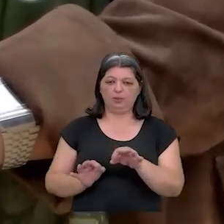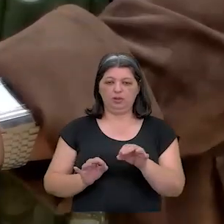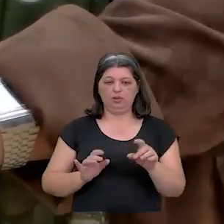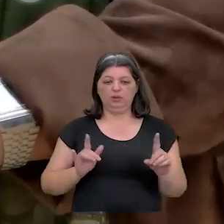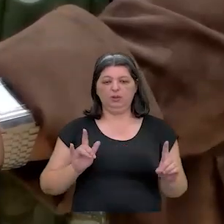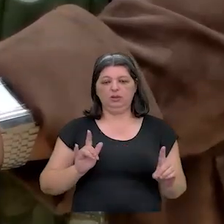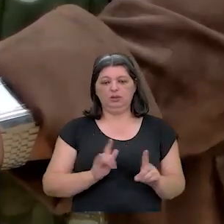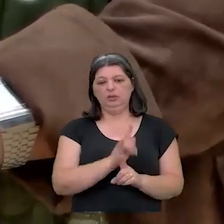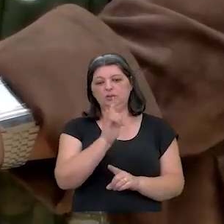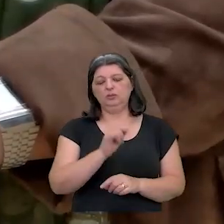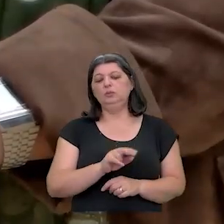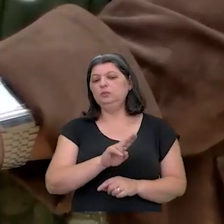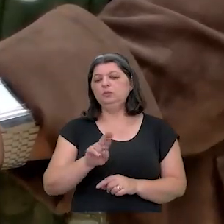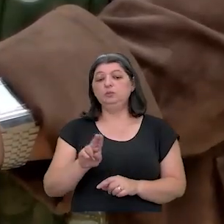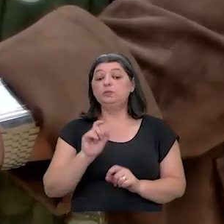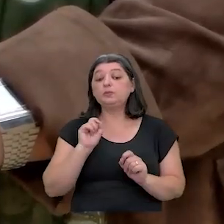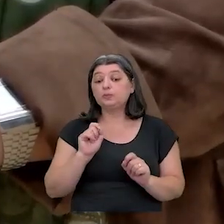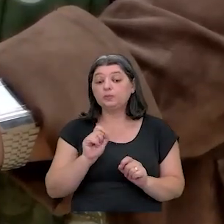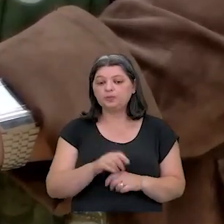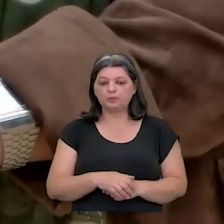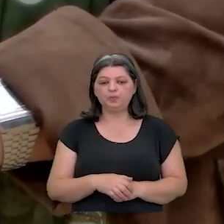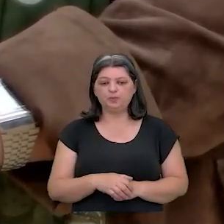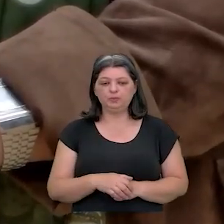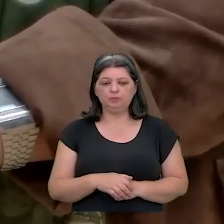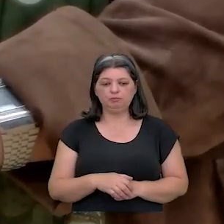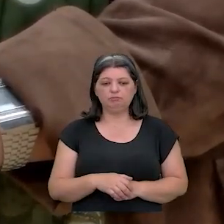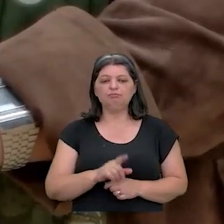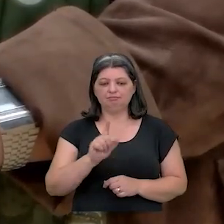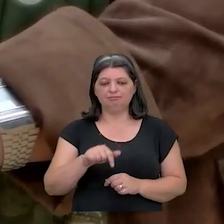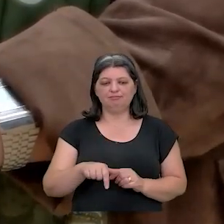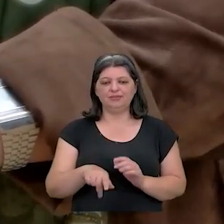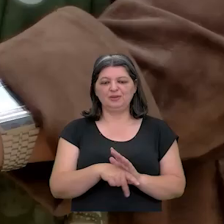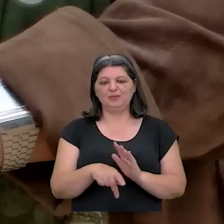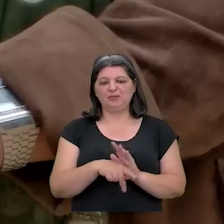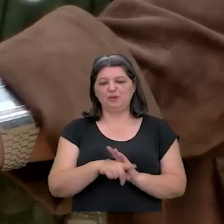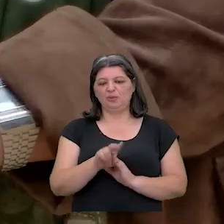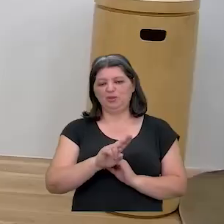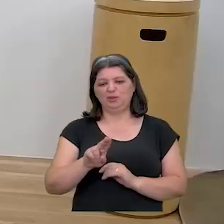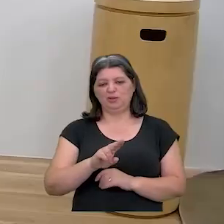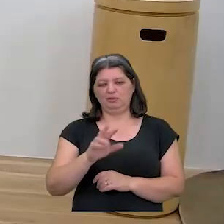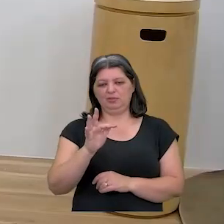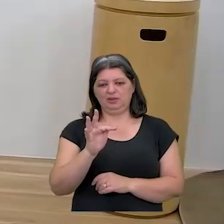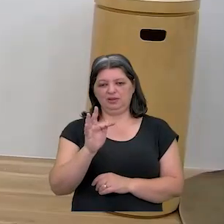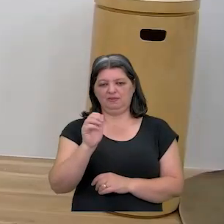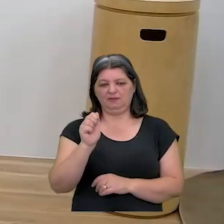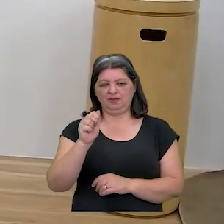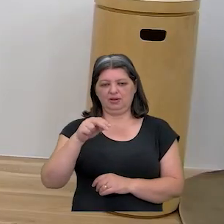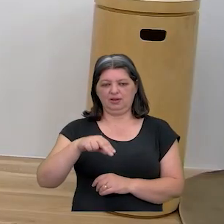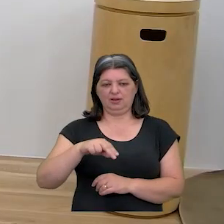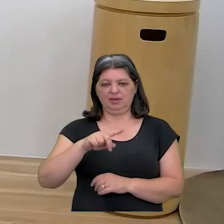da minha fanzine vai ser Fanzine. Ah, que criativo! Que...